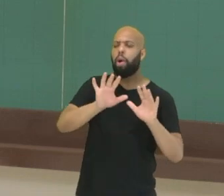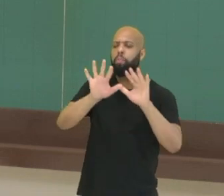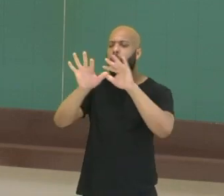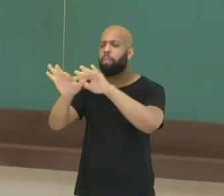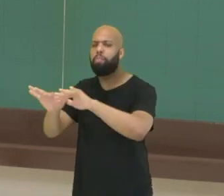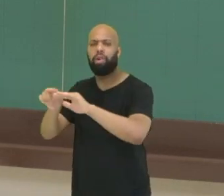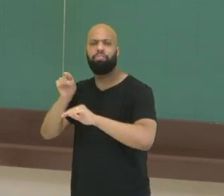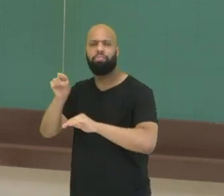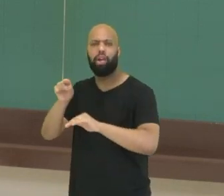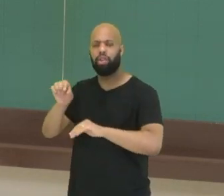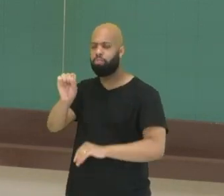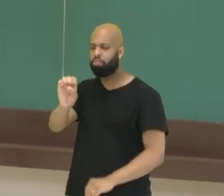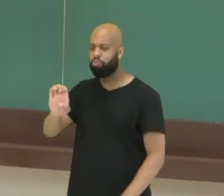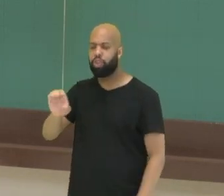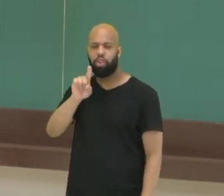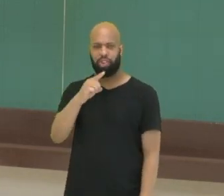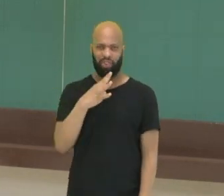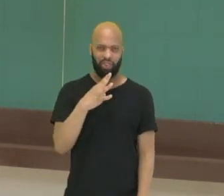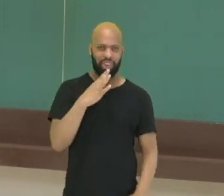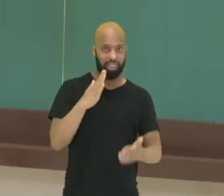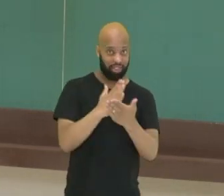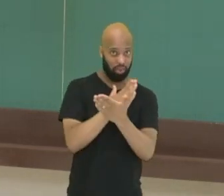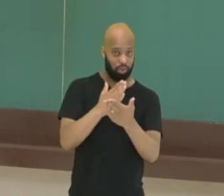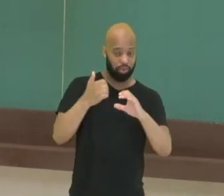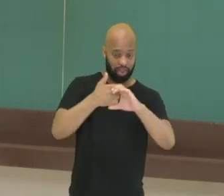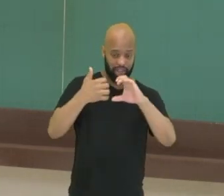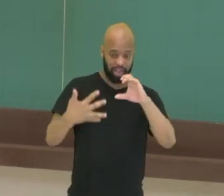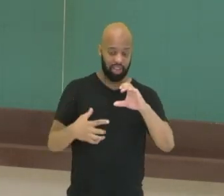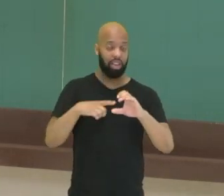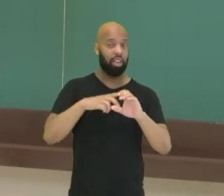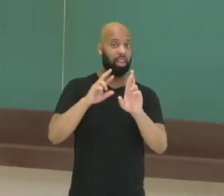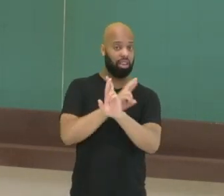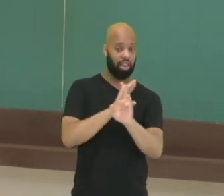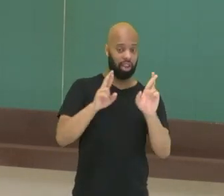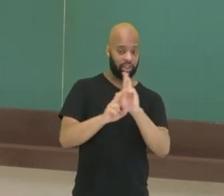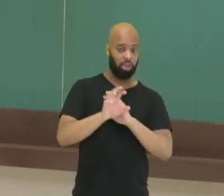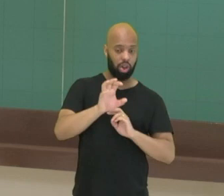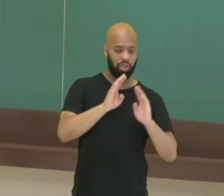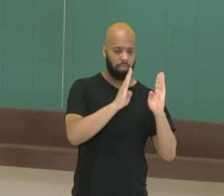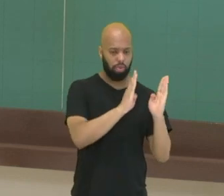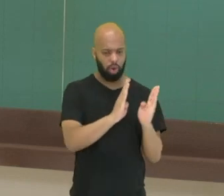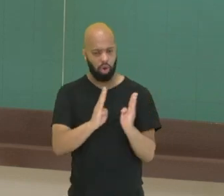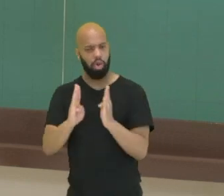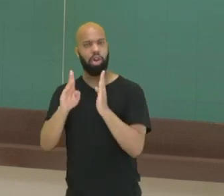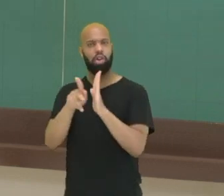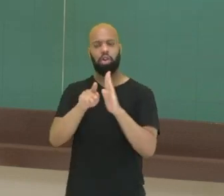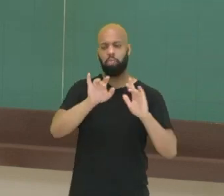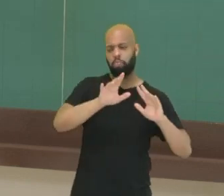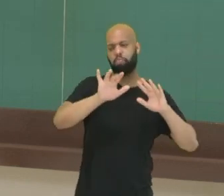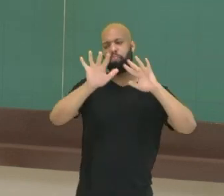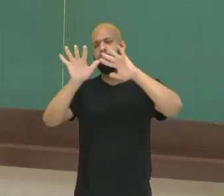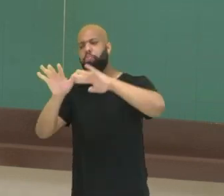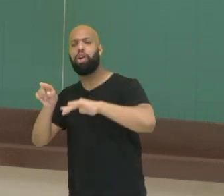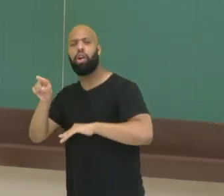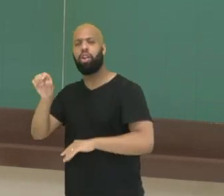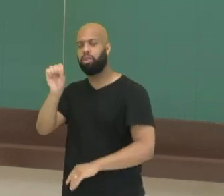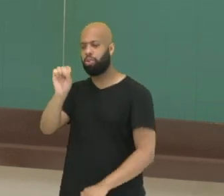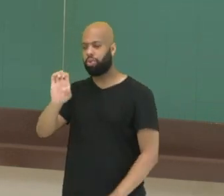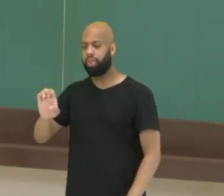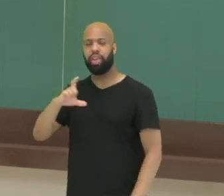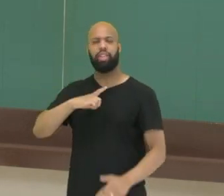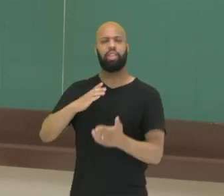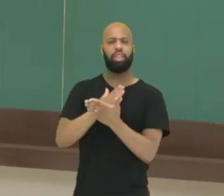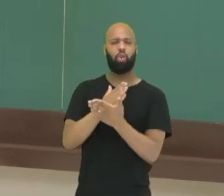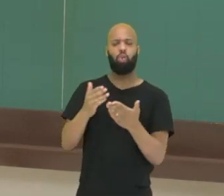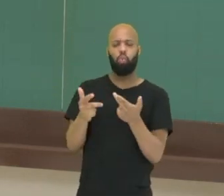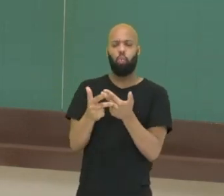sabe? Conhece alguma característica relacionada a esse processo de ocupação do Sudeste? Será que alguma atividade